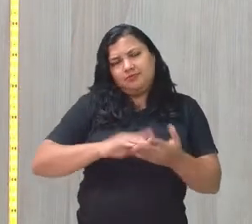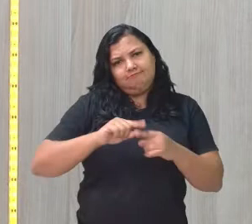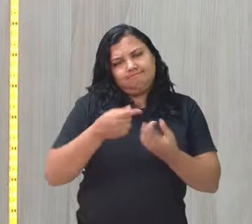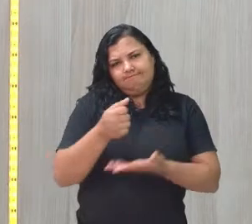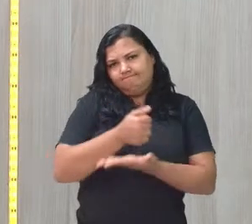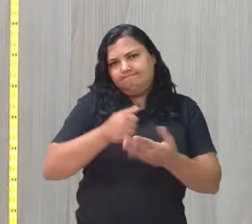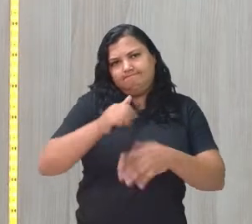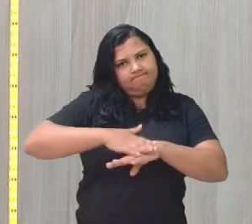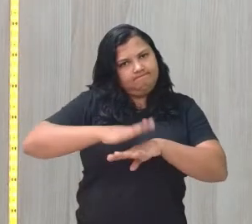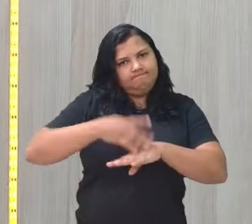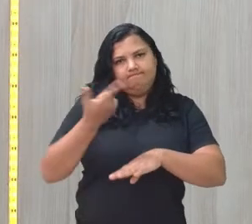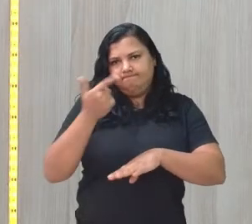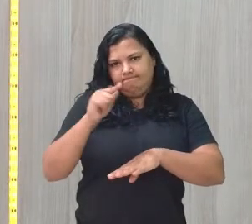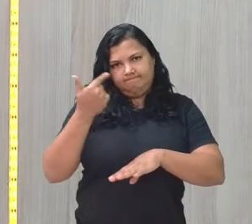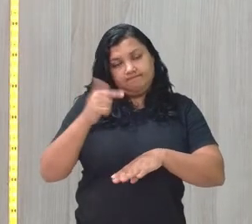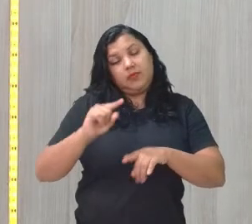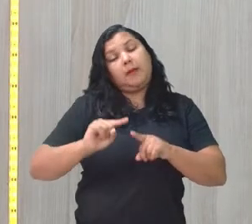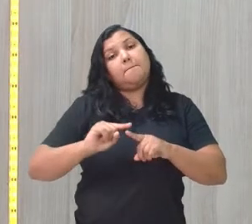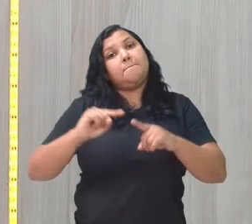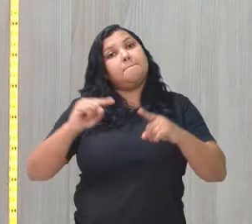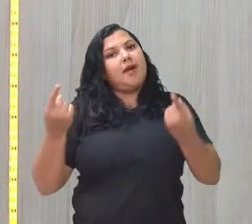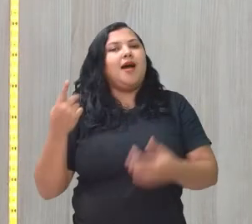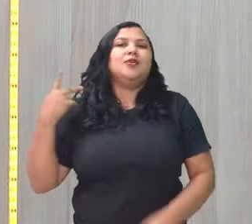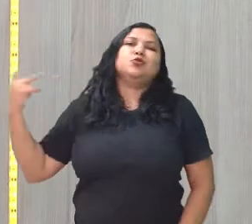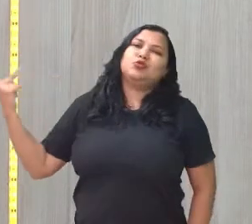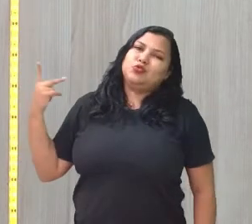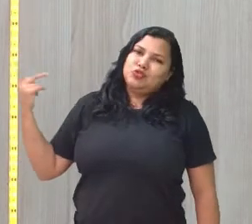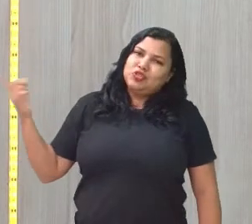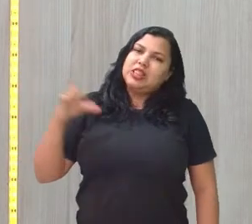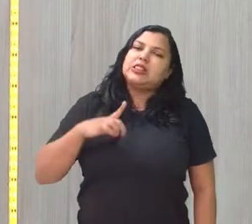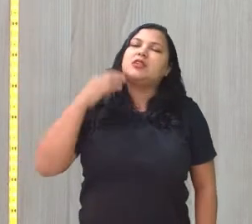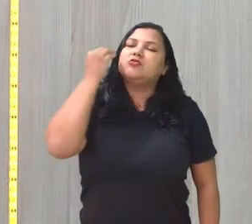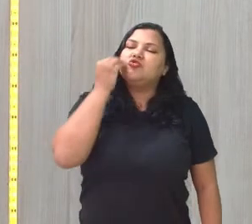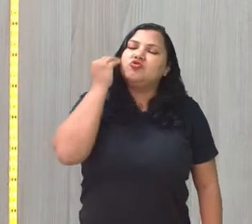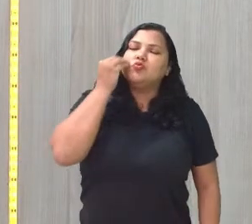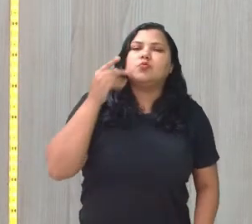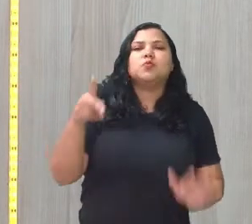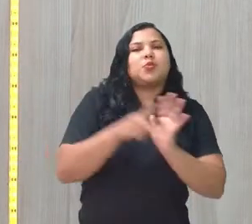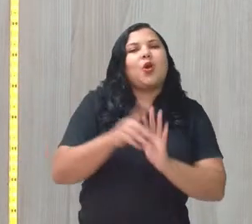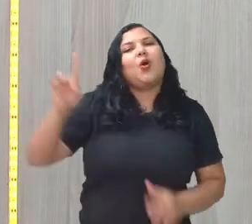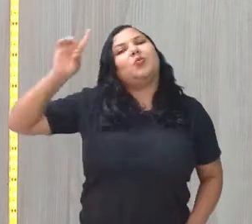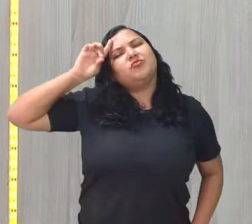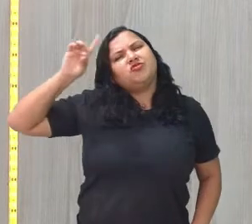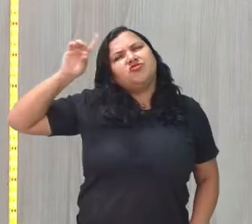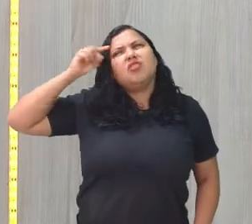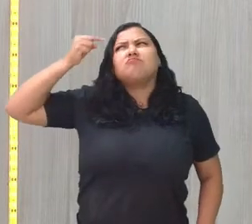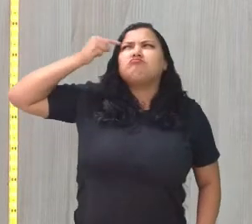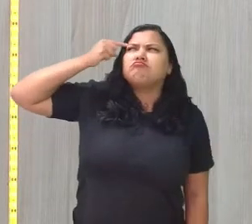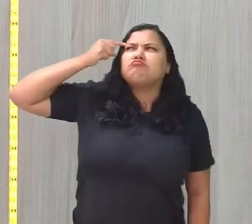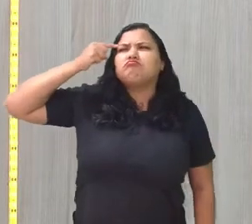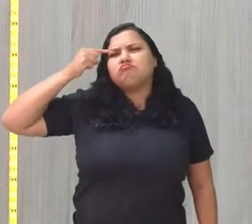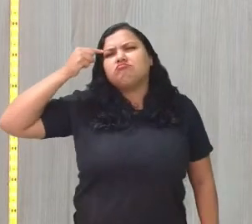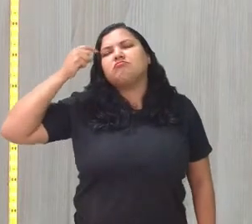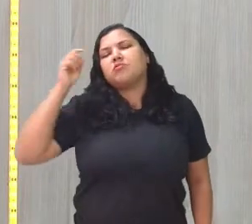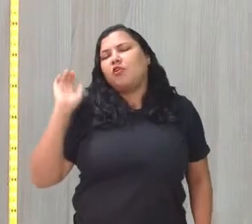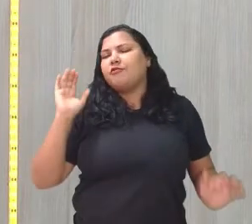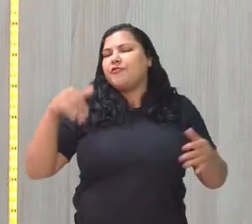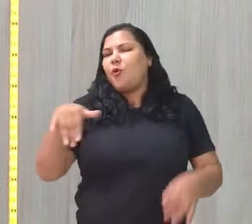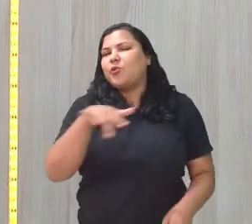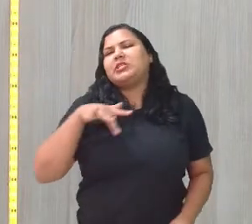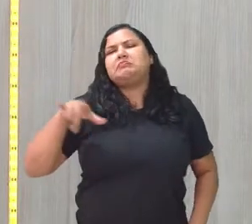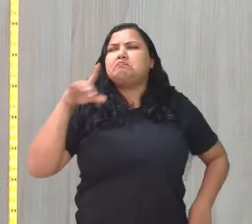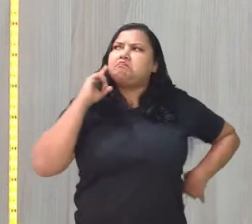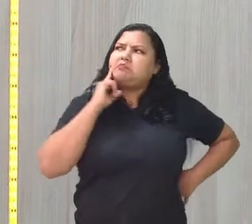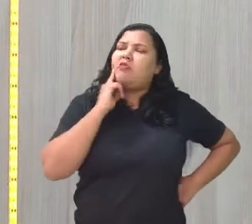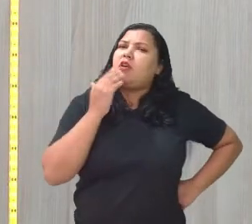base matemática que o professor Tiago tá trazendo aqui, né? Como é interessante o raciocínio deles em cima daquela conta. Eu fiquei